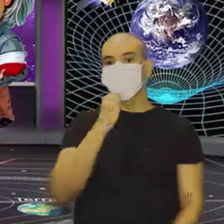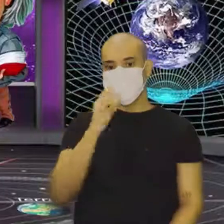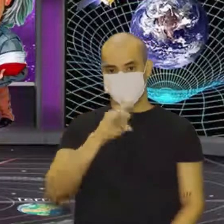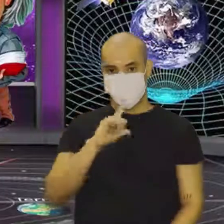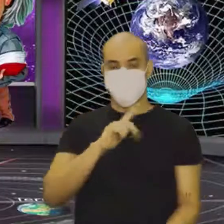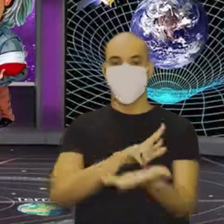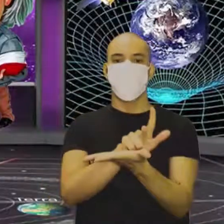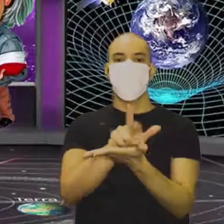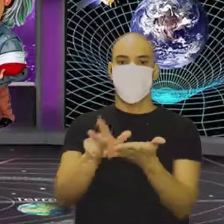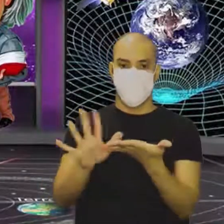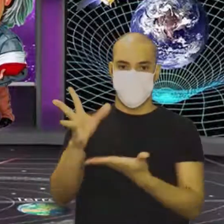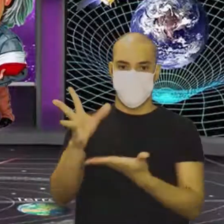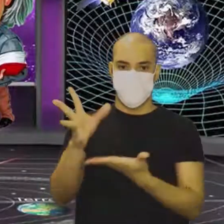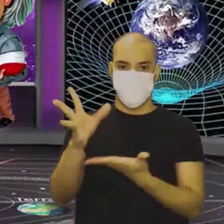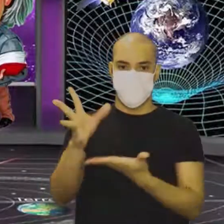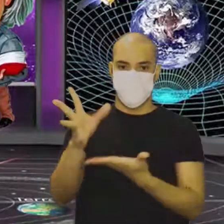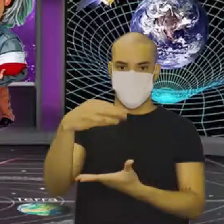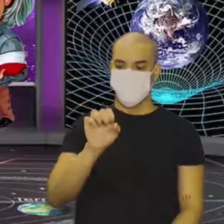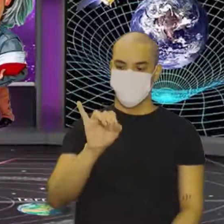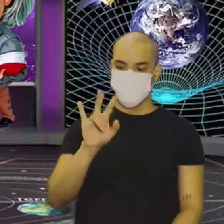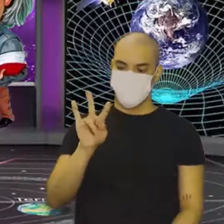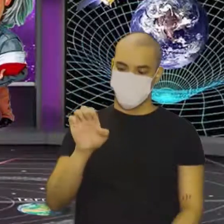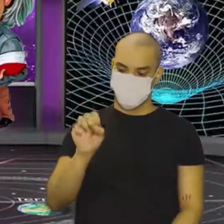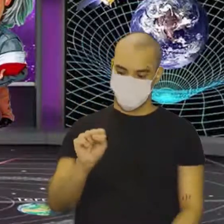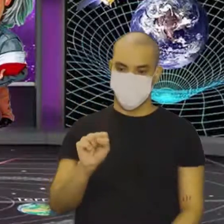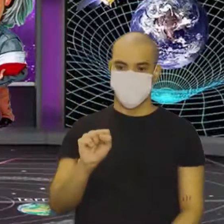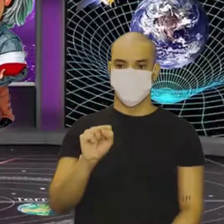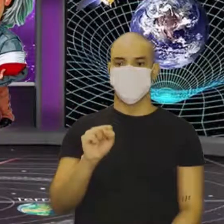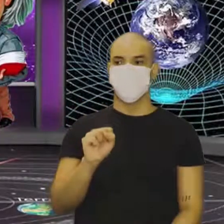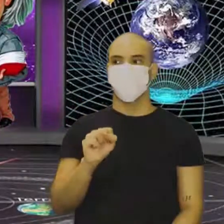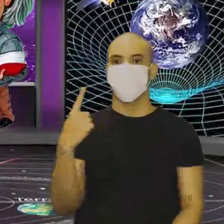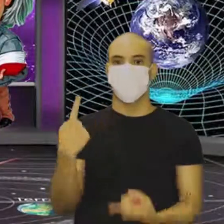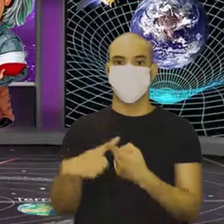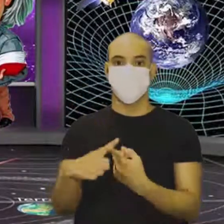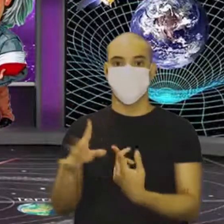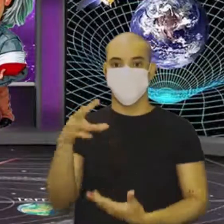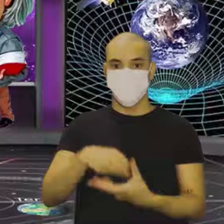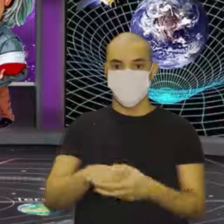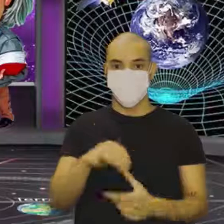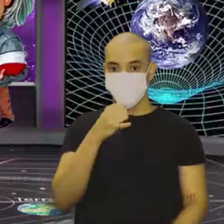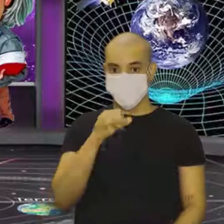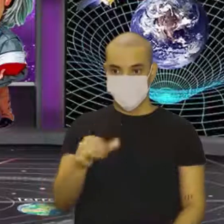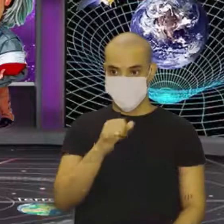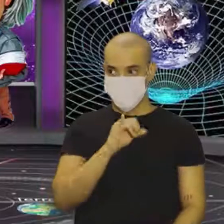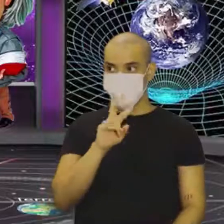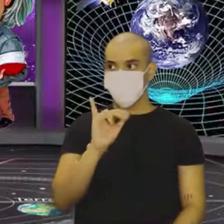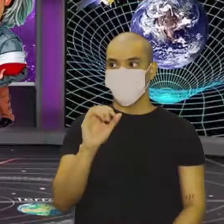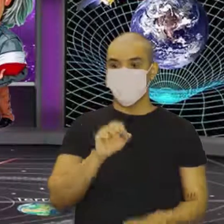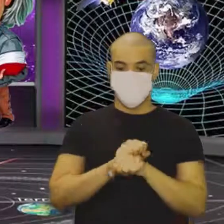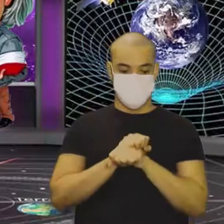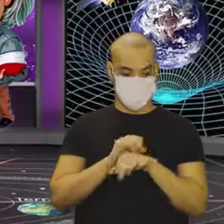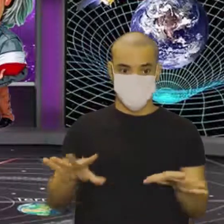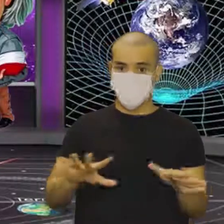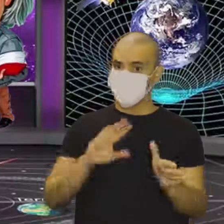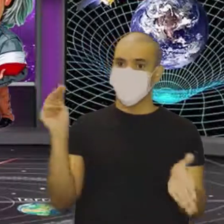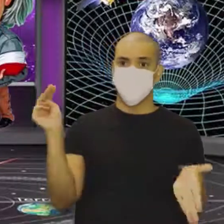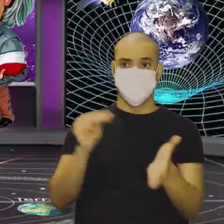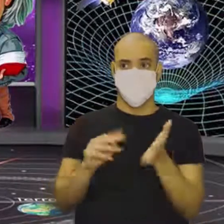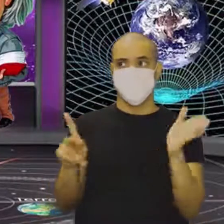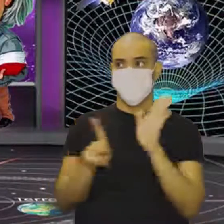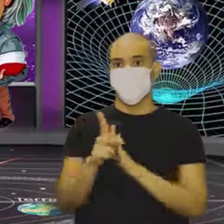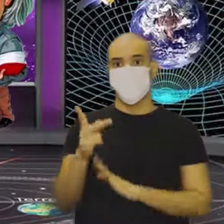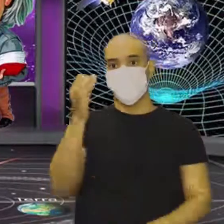vários fusíveis. Então, tem todos os fusíveis ali, e ali passa a corrente, e aquele fusível está ali por algum motivo, né,